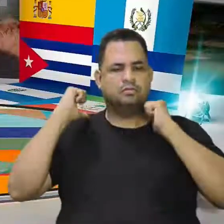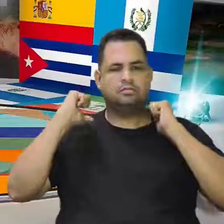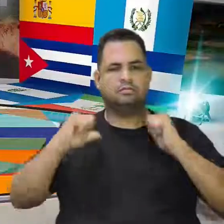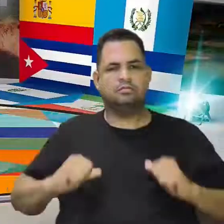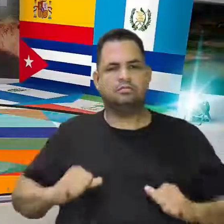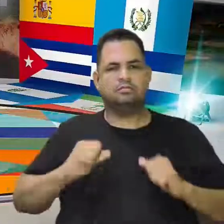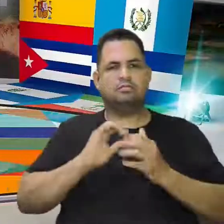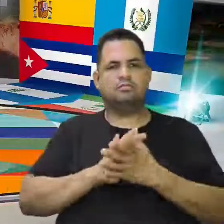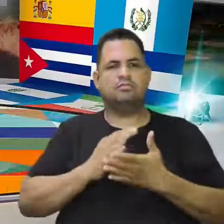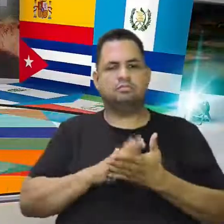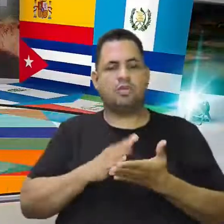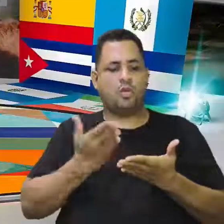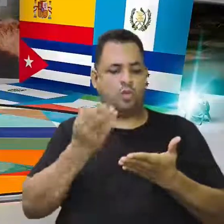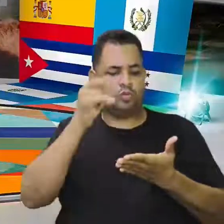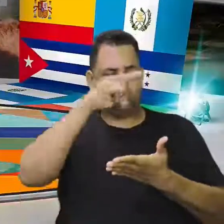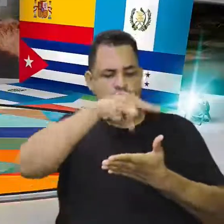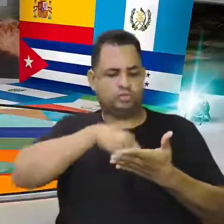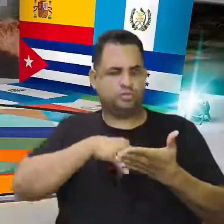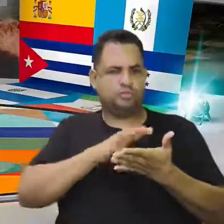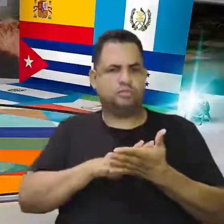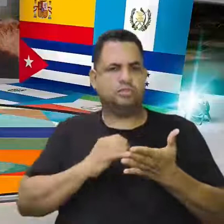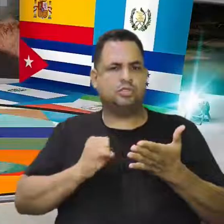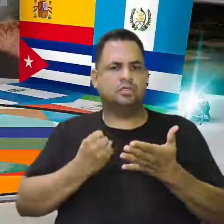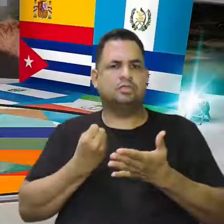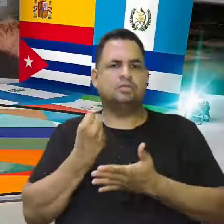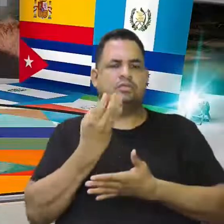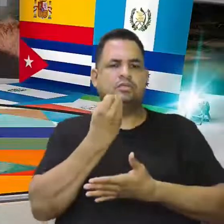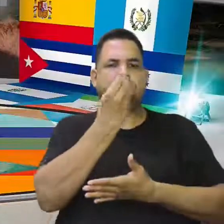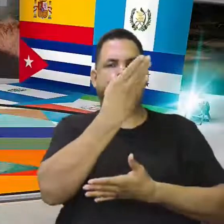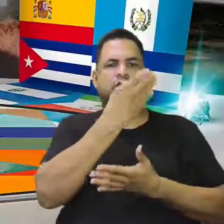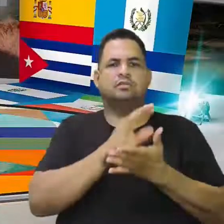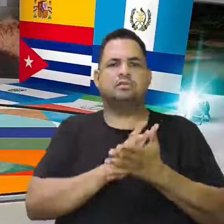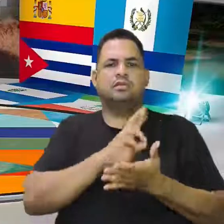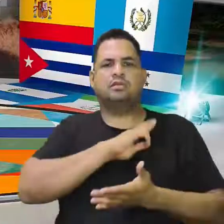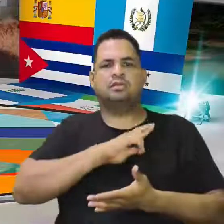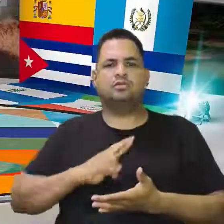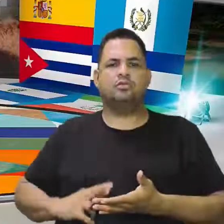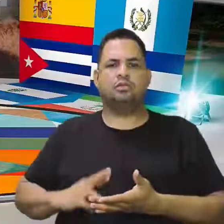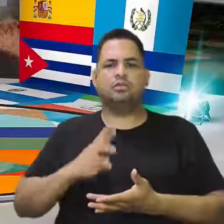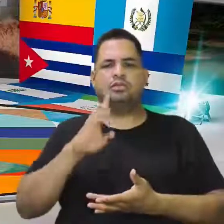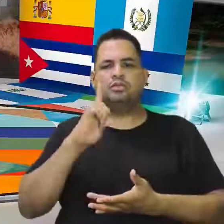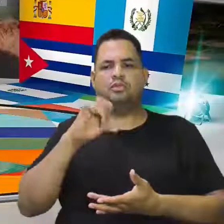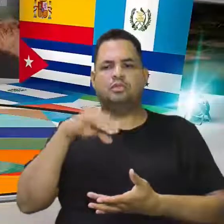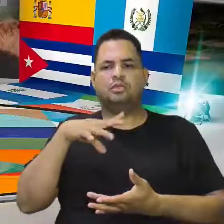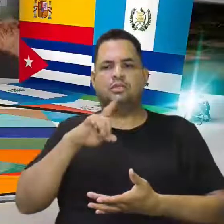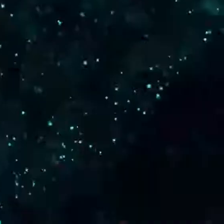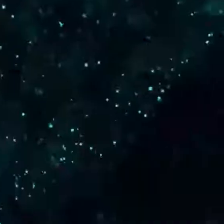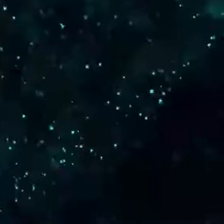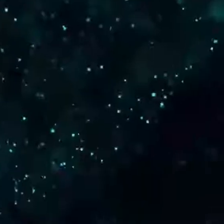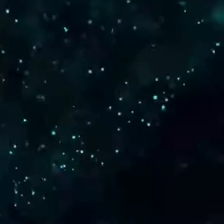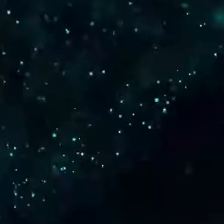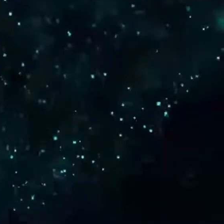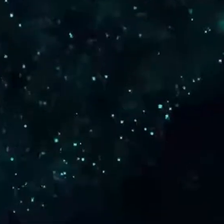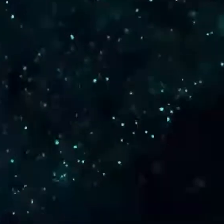nossos passaportes. Vamos viajar, ó, para a República Dominicana. Então, roda a vinheta, Thalita.